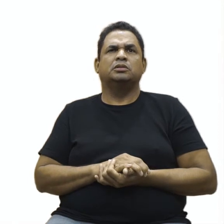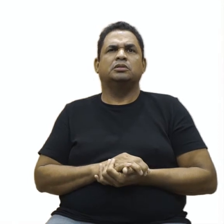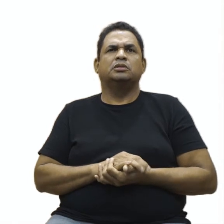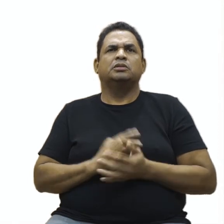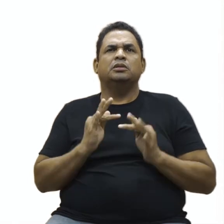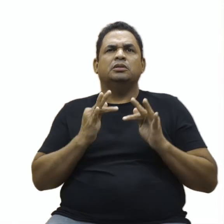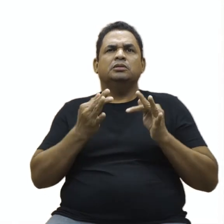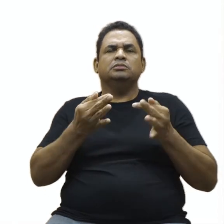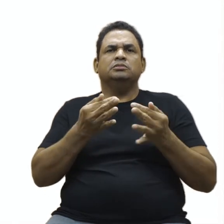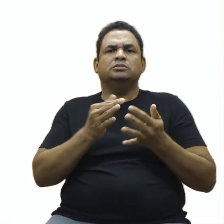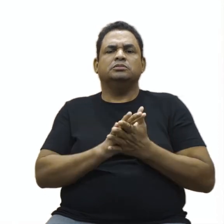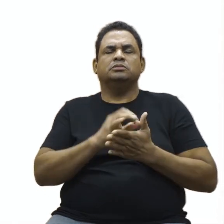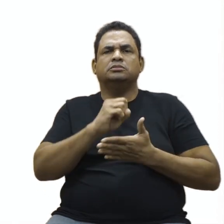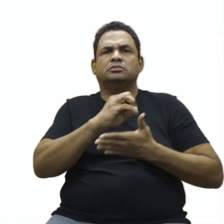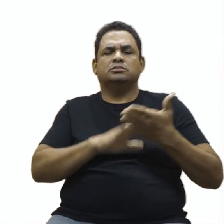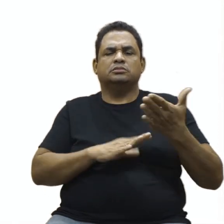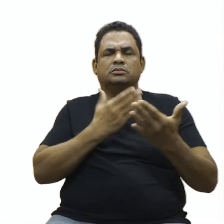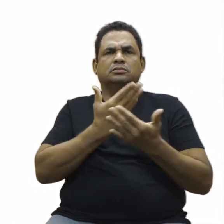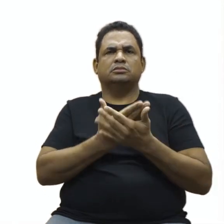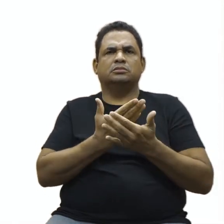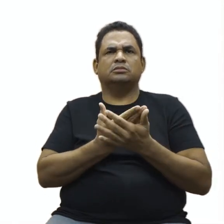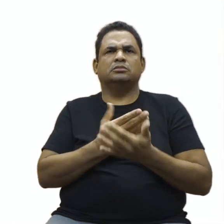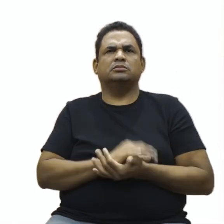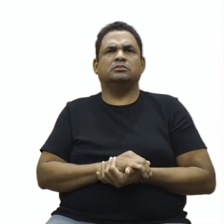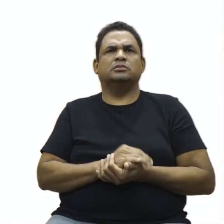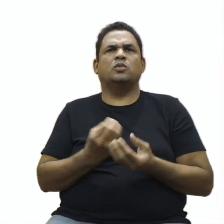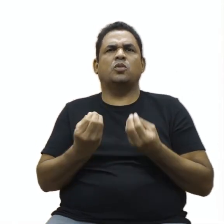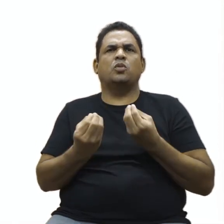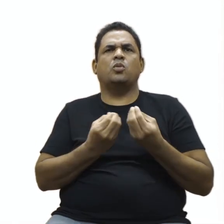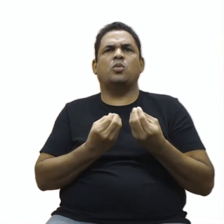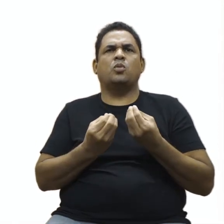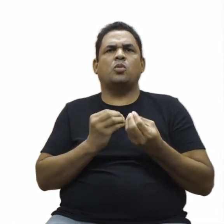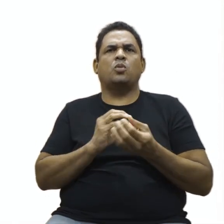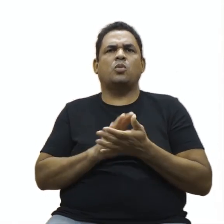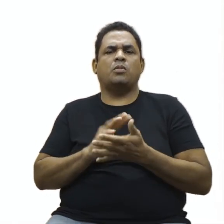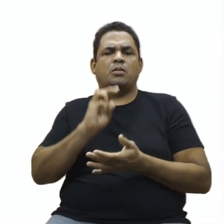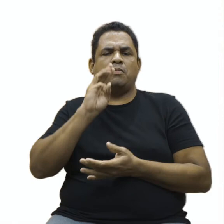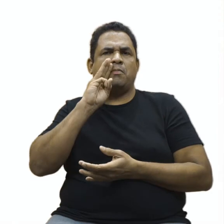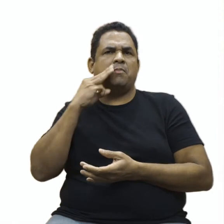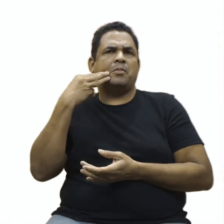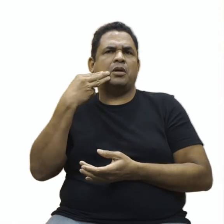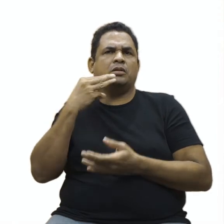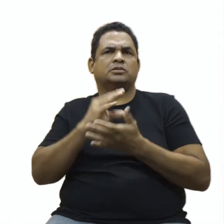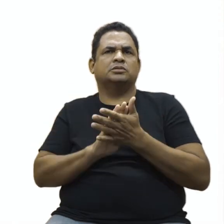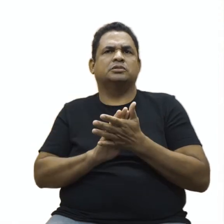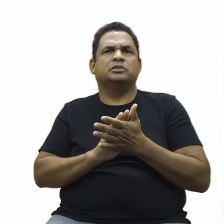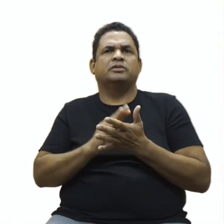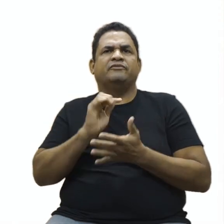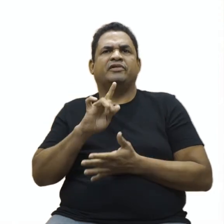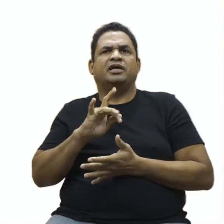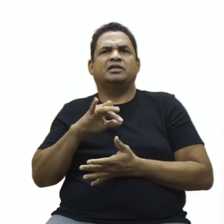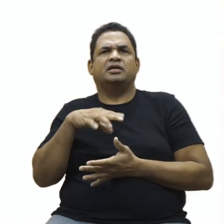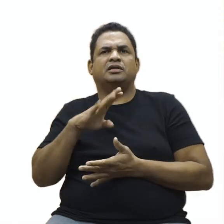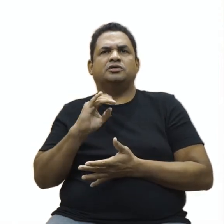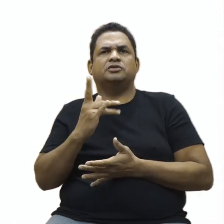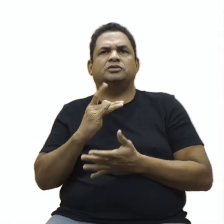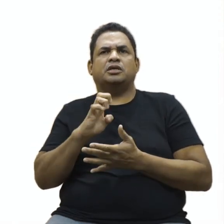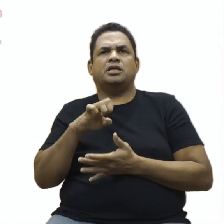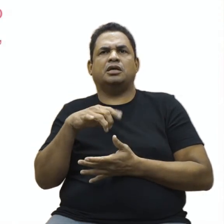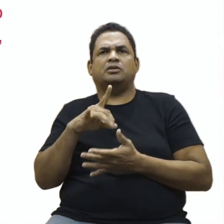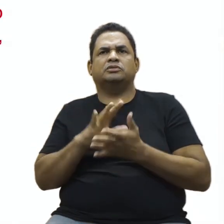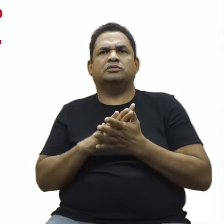da nossa aula de hoje. Bom, como que Karl Marx e Friedrich Engels pensavam a